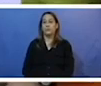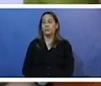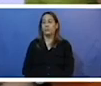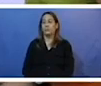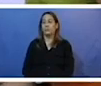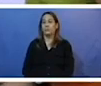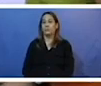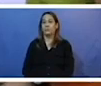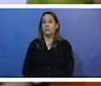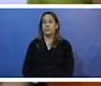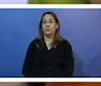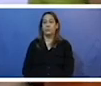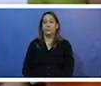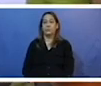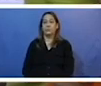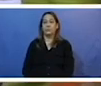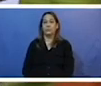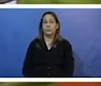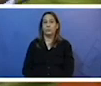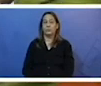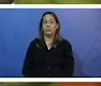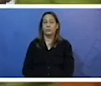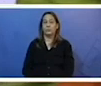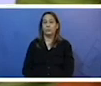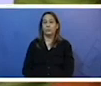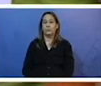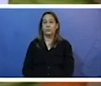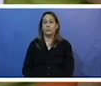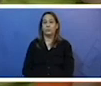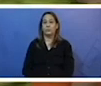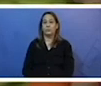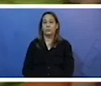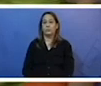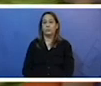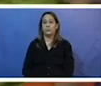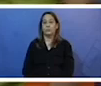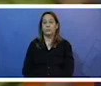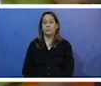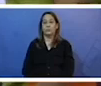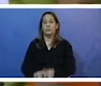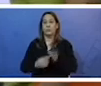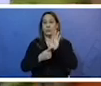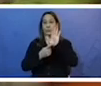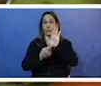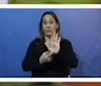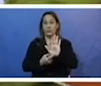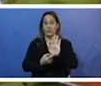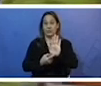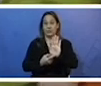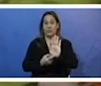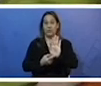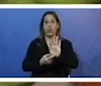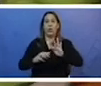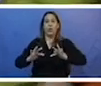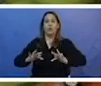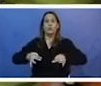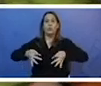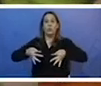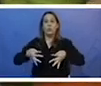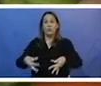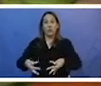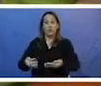no anexo da página 181, esse anexo aqui, lá no fim da